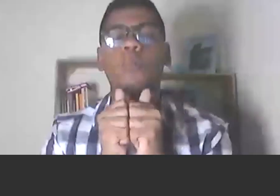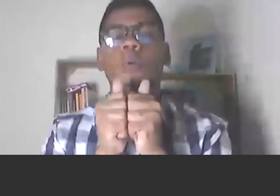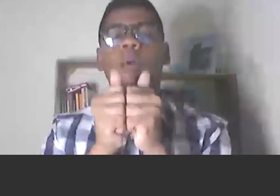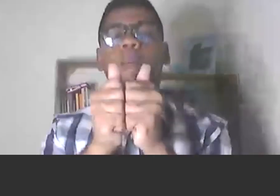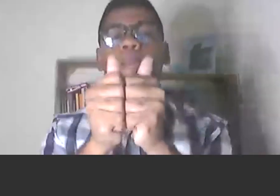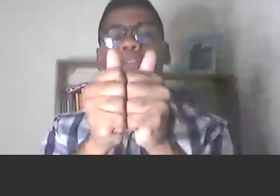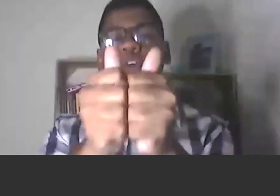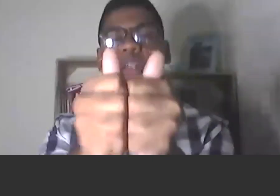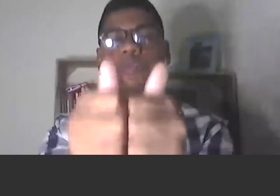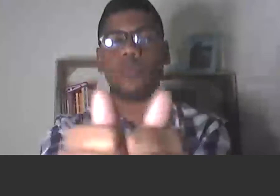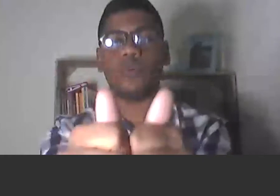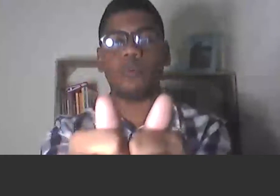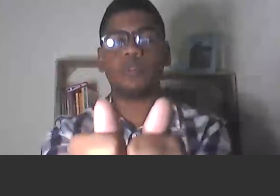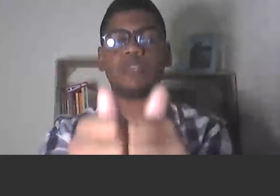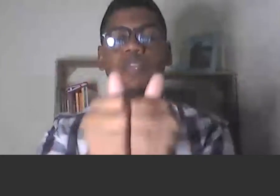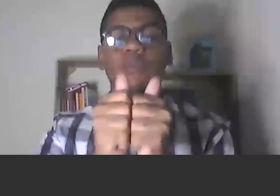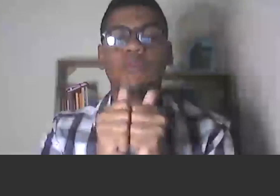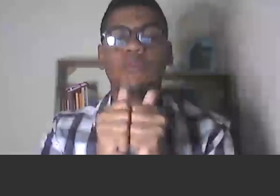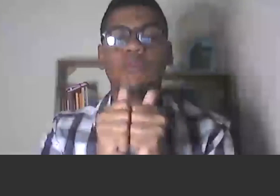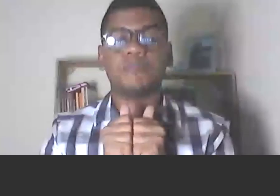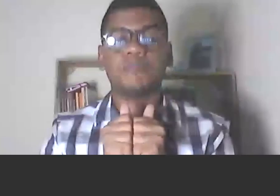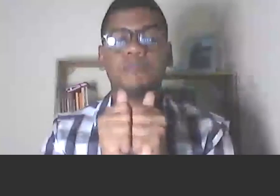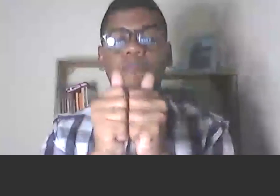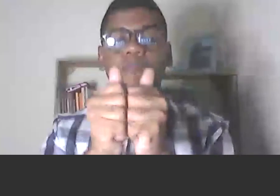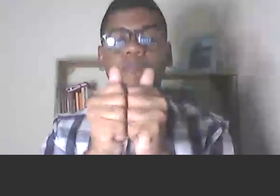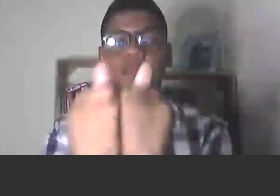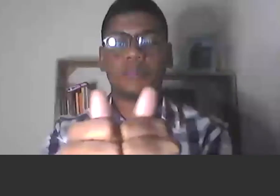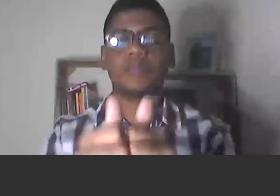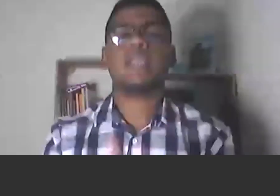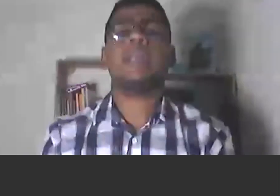do corpo para fora do corpo, para o espaço neutro.